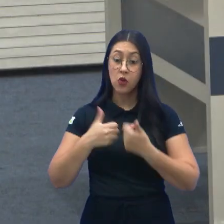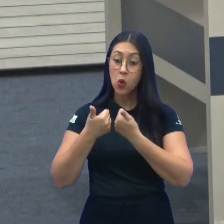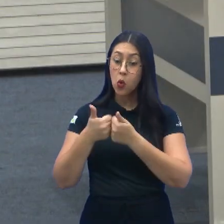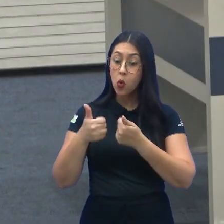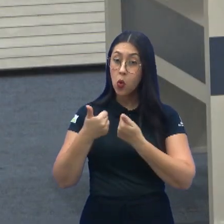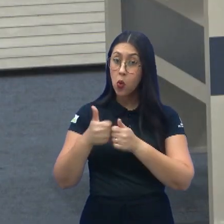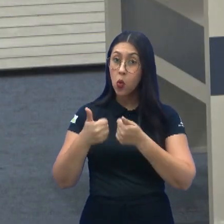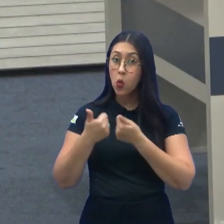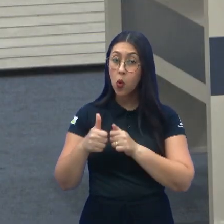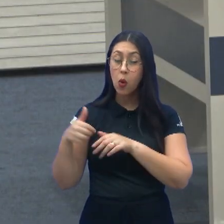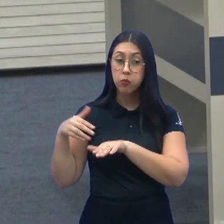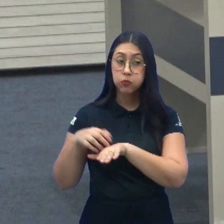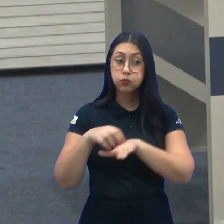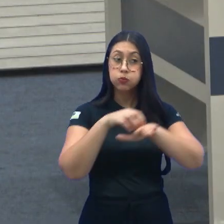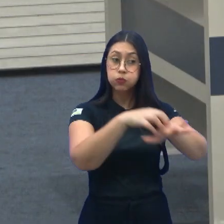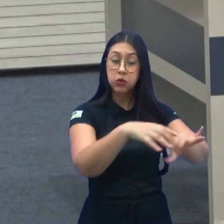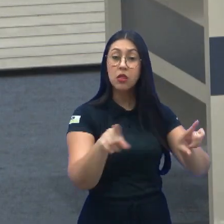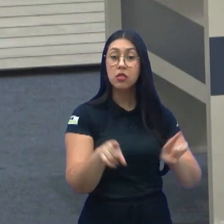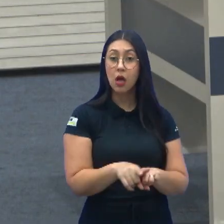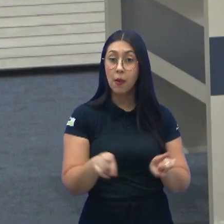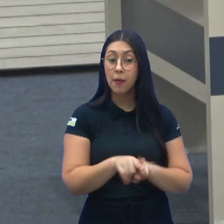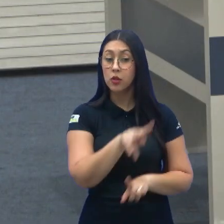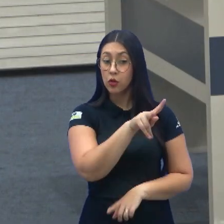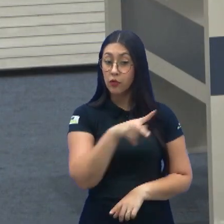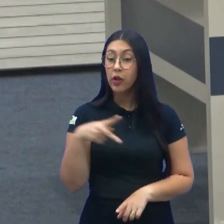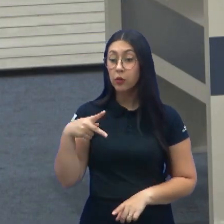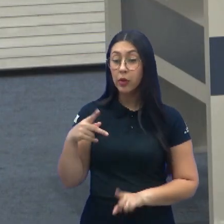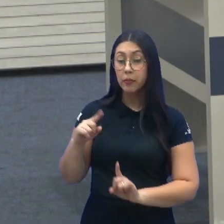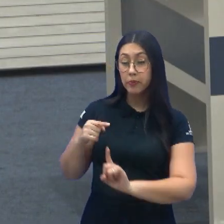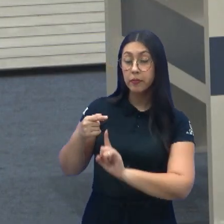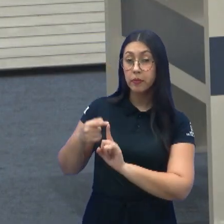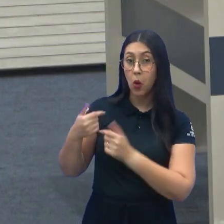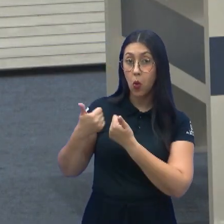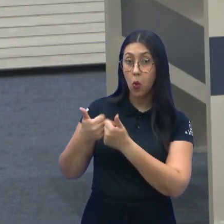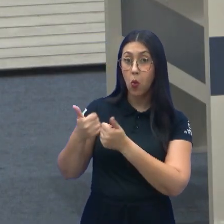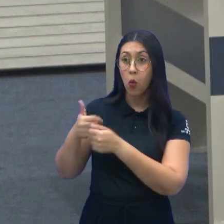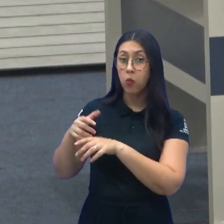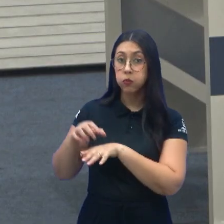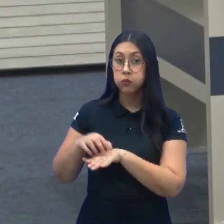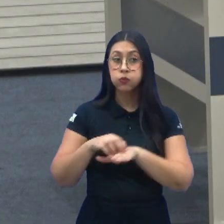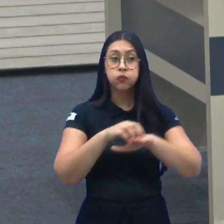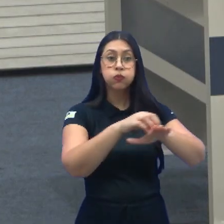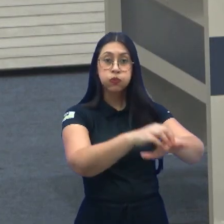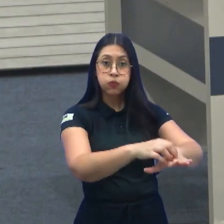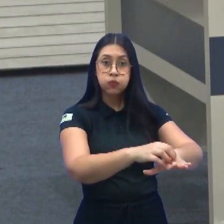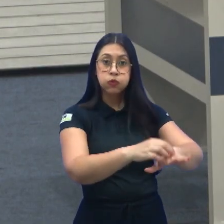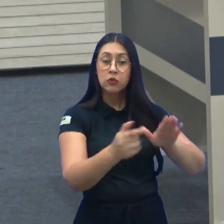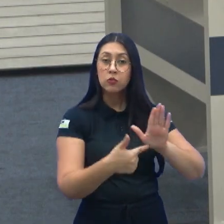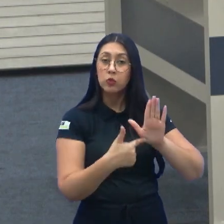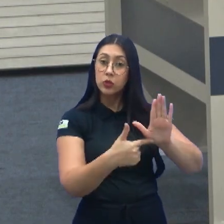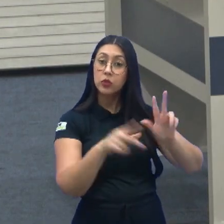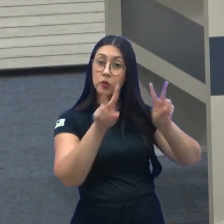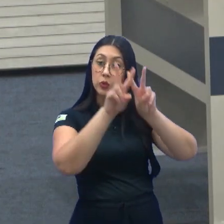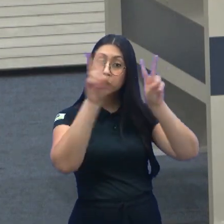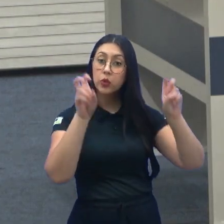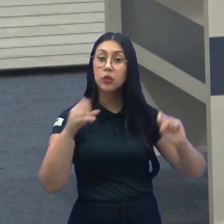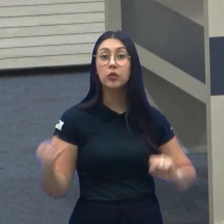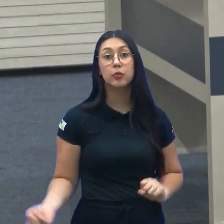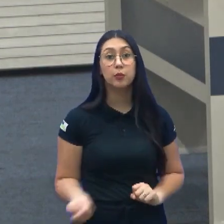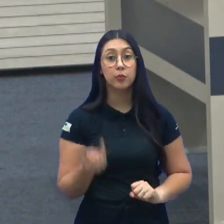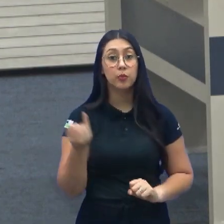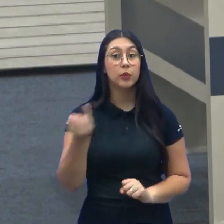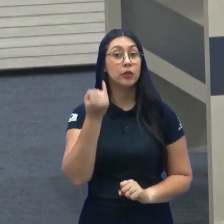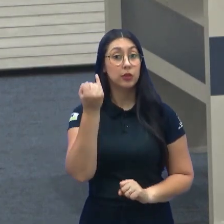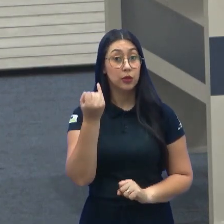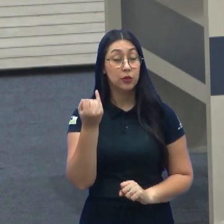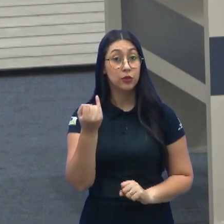Vale do Paraíba outro ônibus, colocando claramente uma pauta importante, e